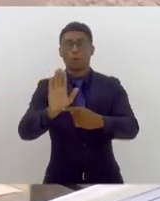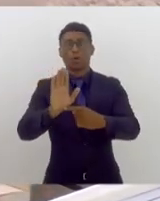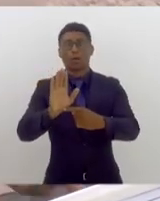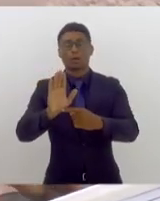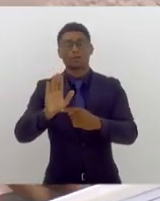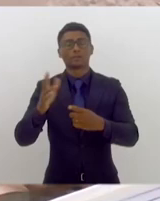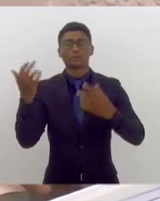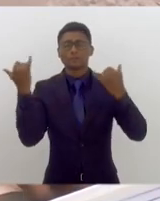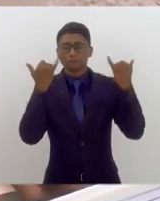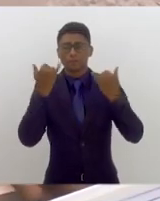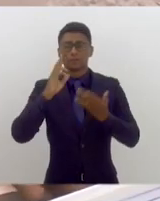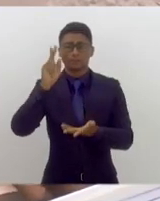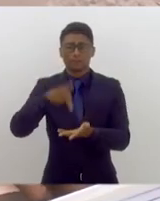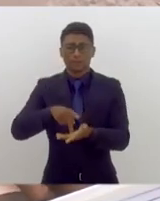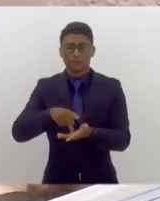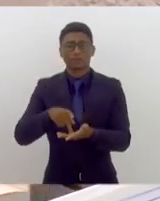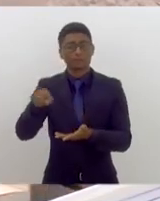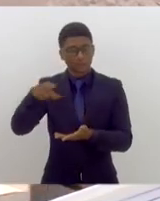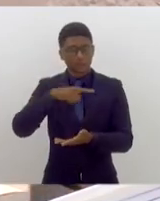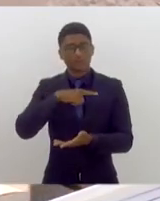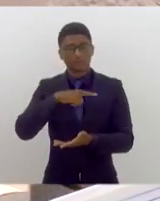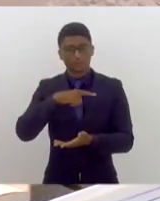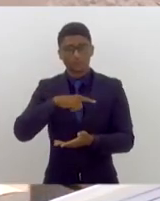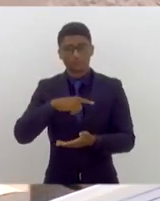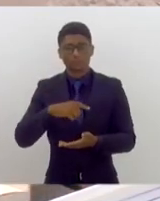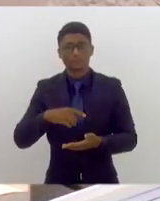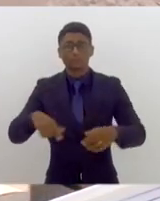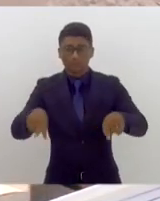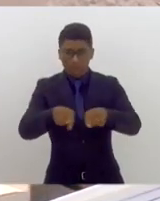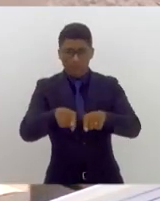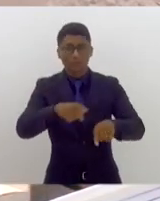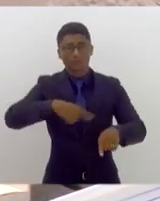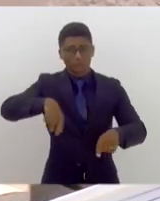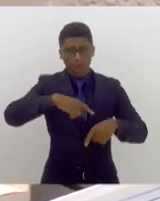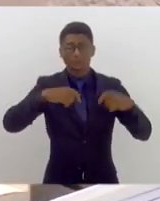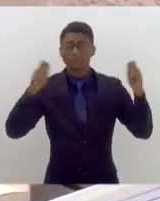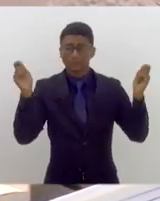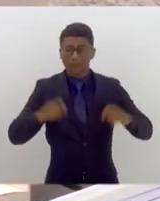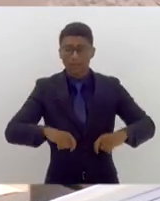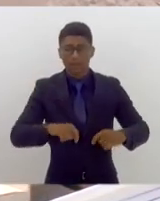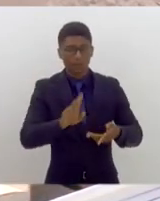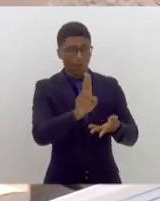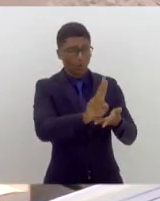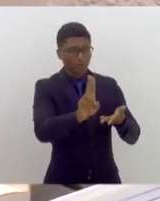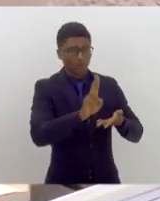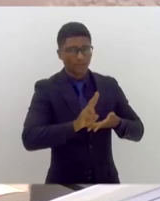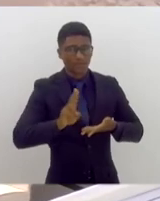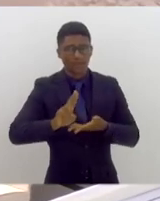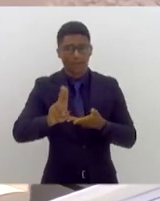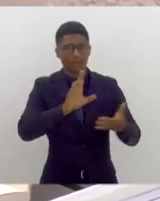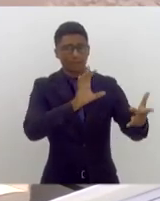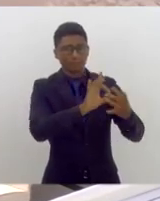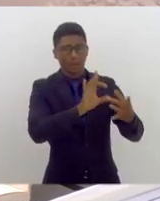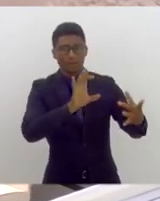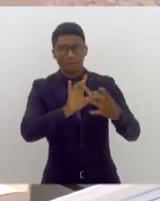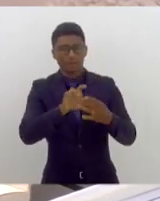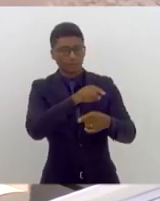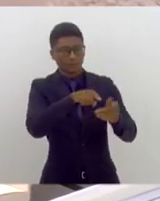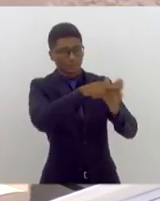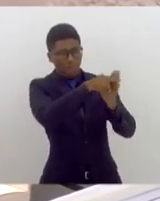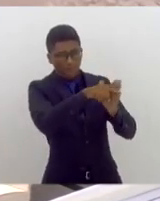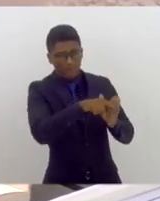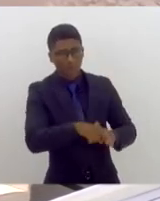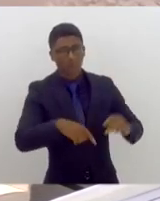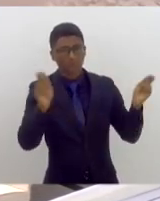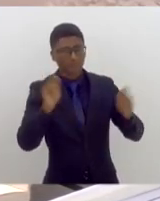os dados oficiais estão lá, mas nós podemos também buscar diagnóstico com as universidades parceiras, com os pesquisadores parceiros